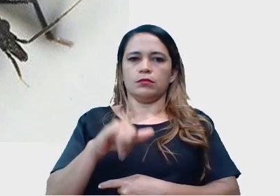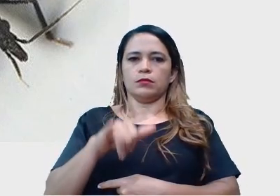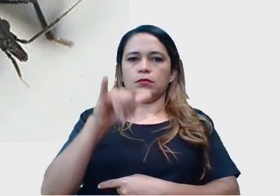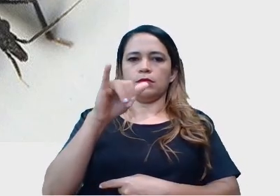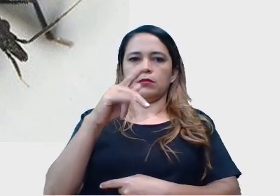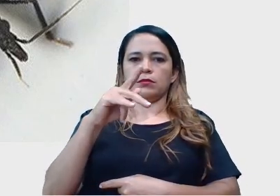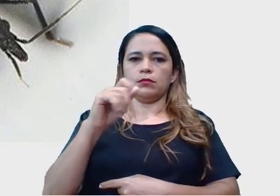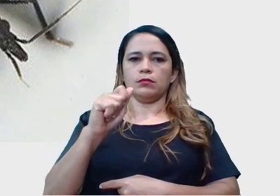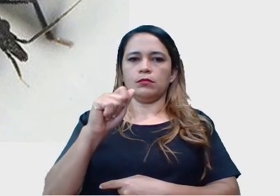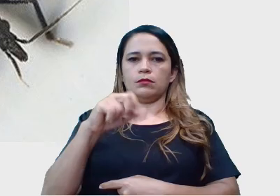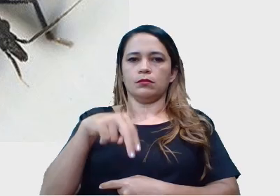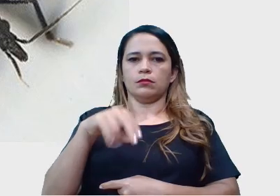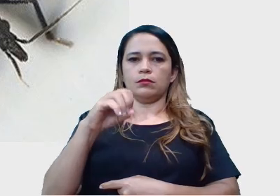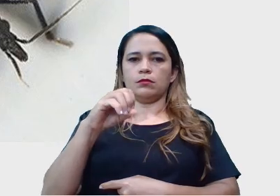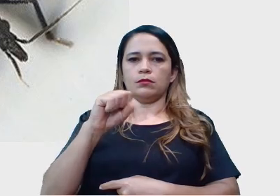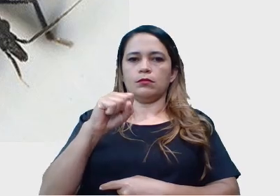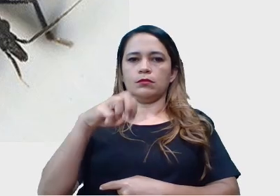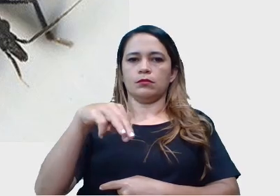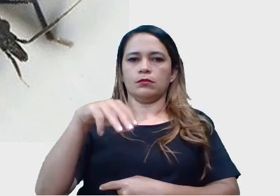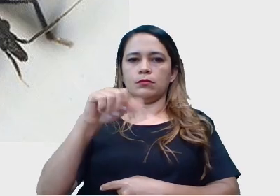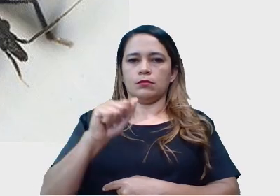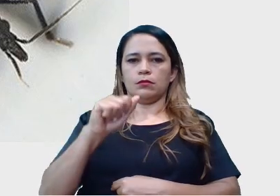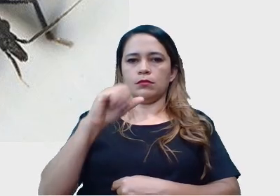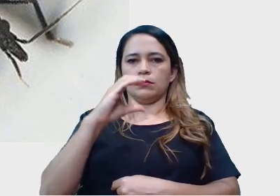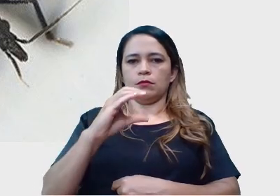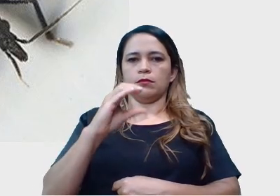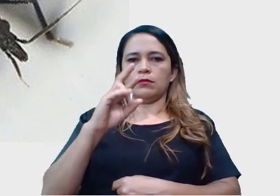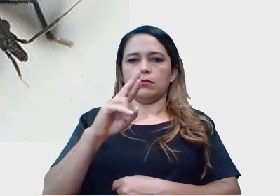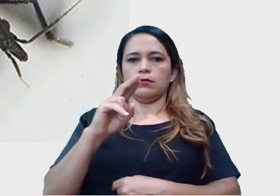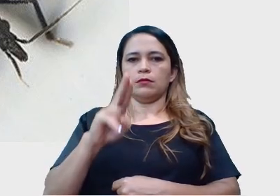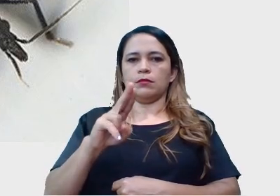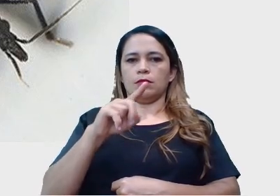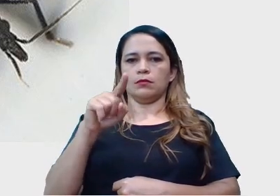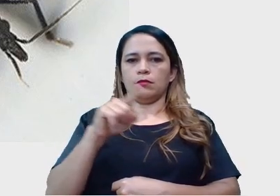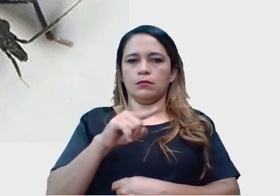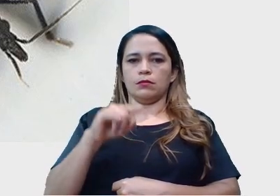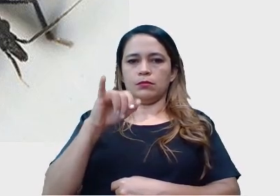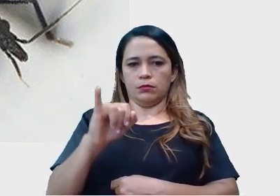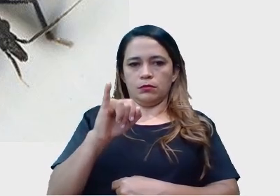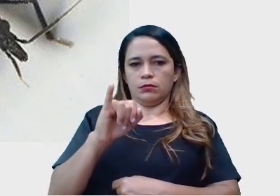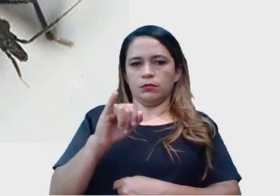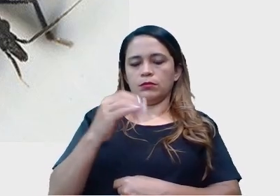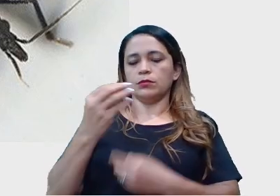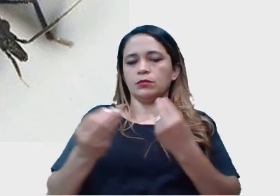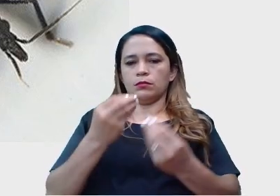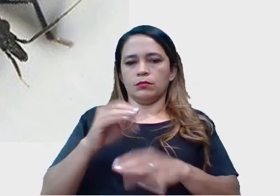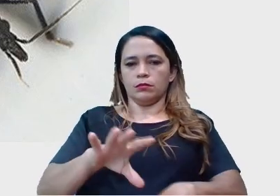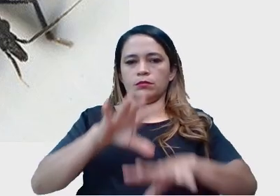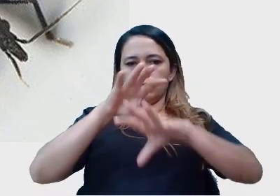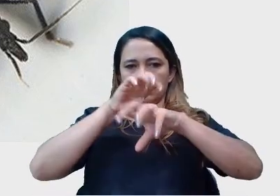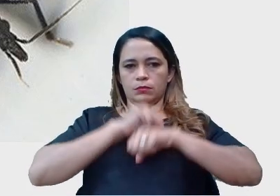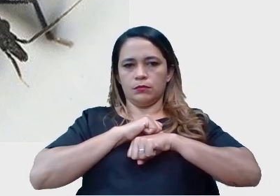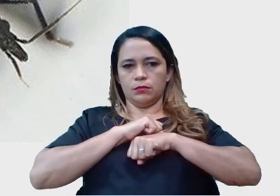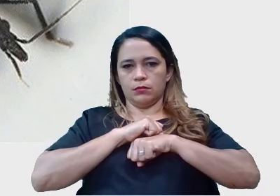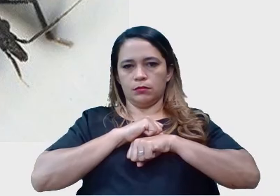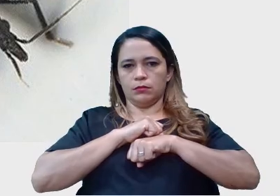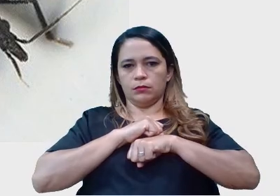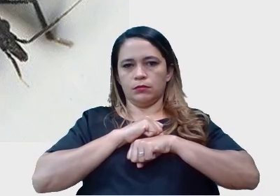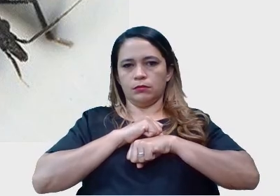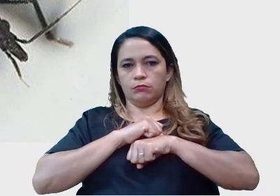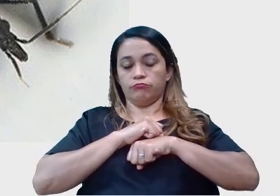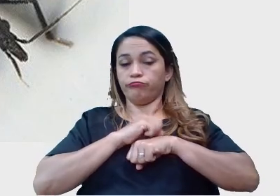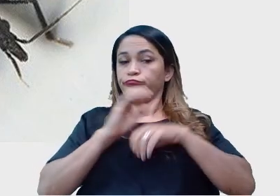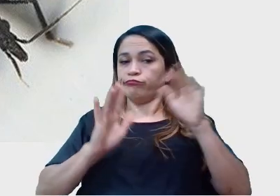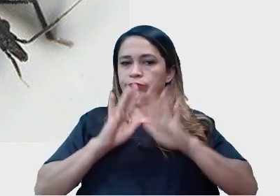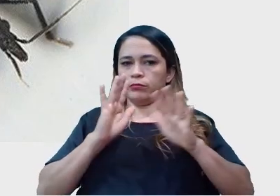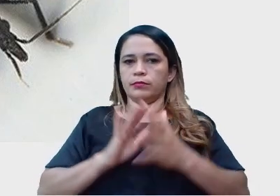Trypanosoma cruzi. Esse é o nome do protozoário que causa essa doença. Como é que a gente pega a doença de Chagas? Cuidado agora, hein?